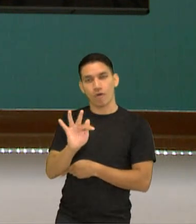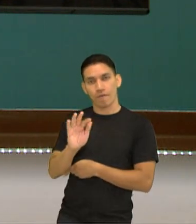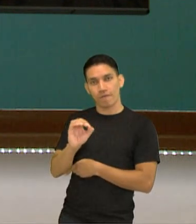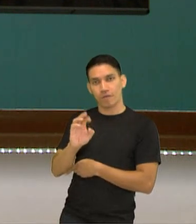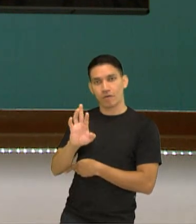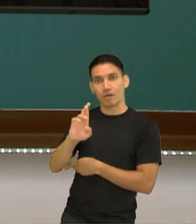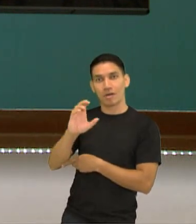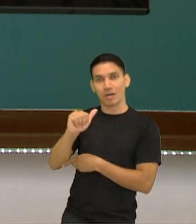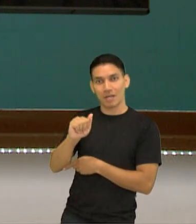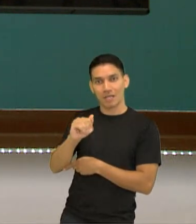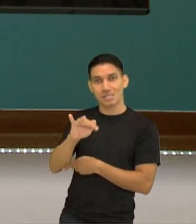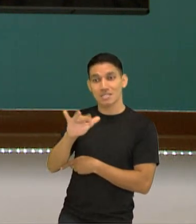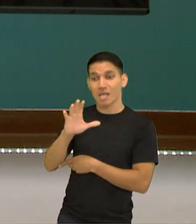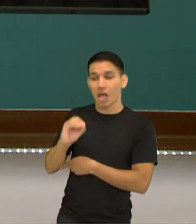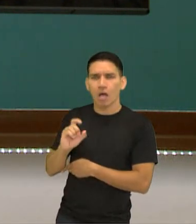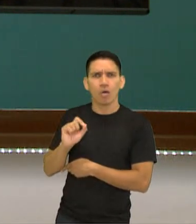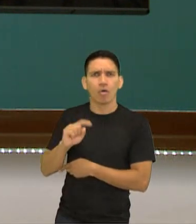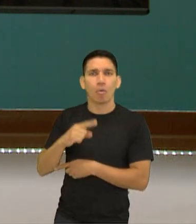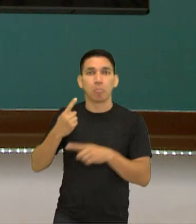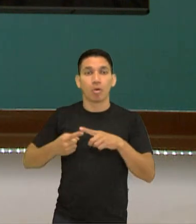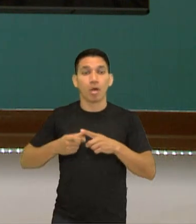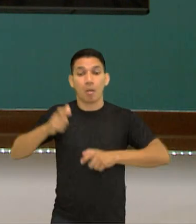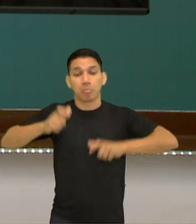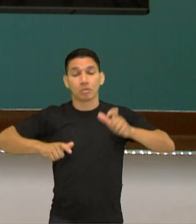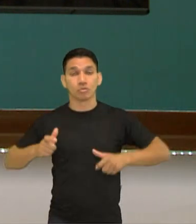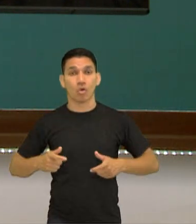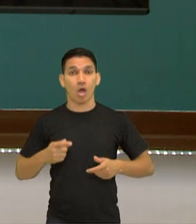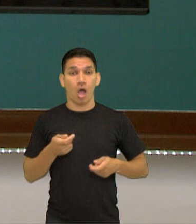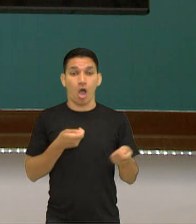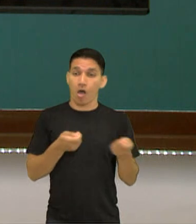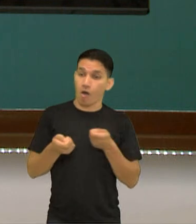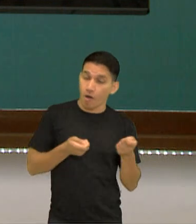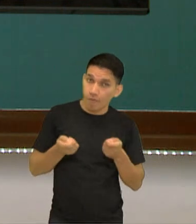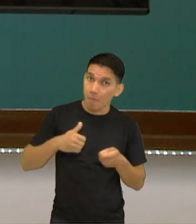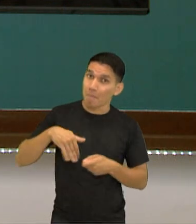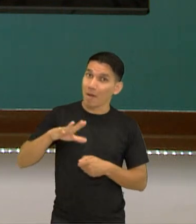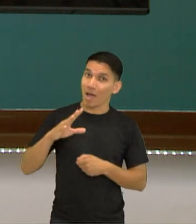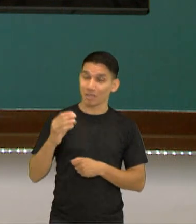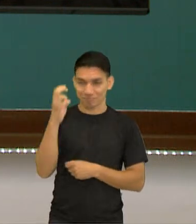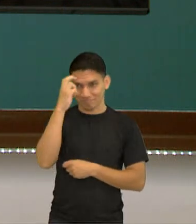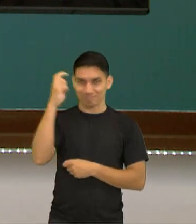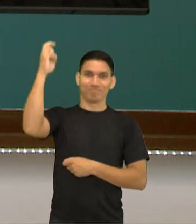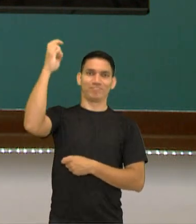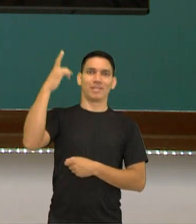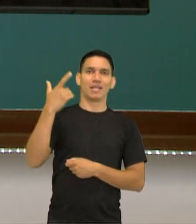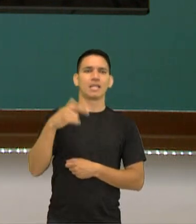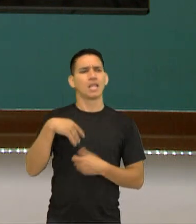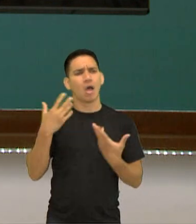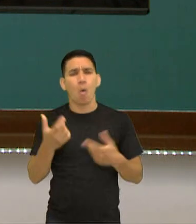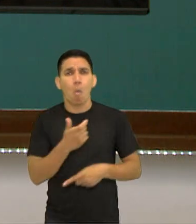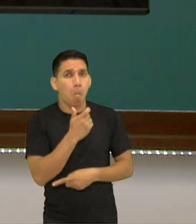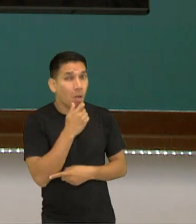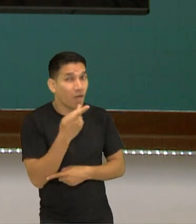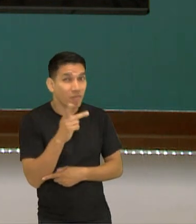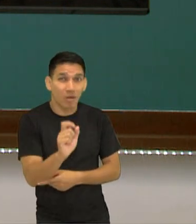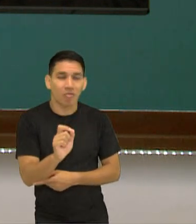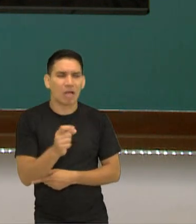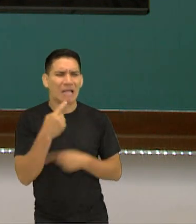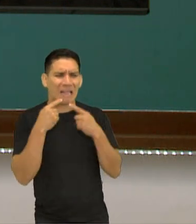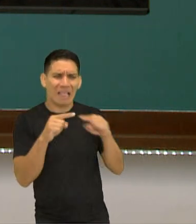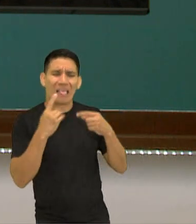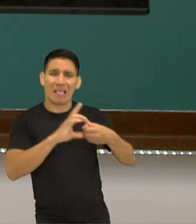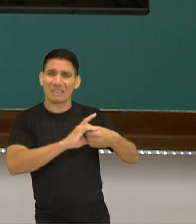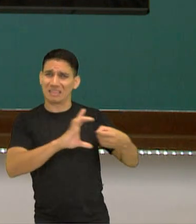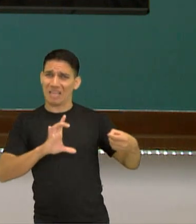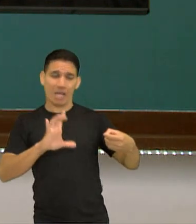ser exercido pelos mais sábios, pelos filósofos, e isso para o Platão. Então, ele critica a democracia e